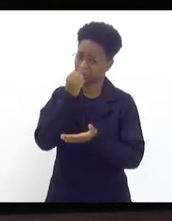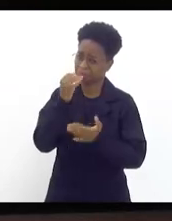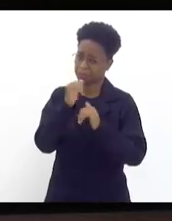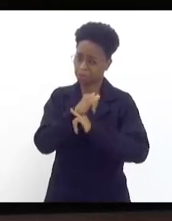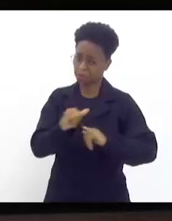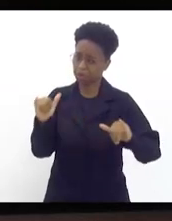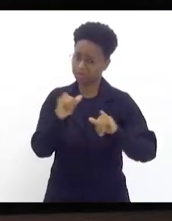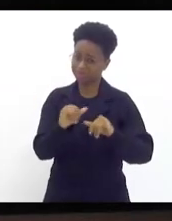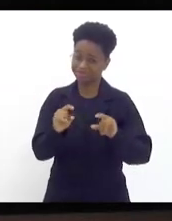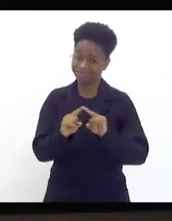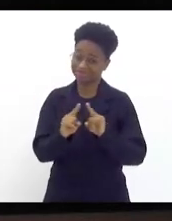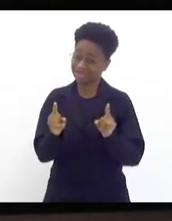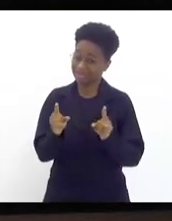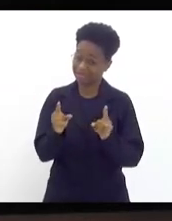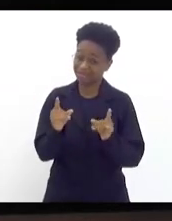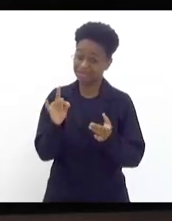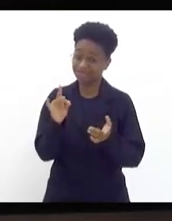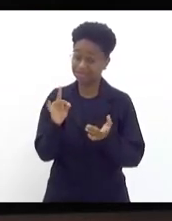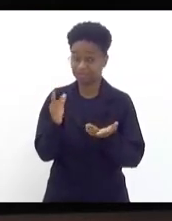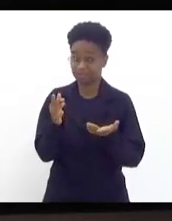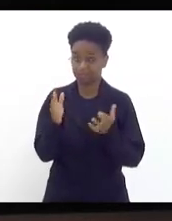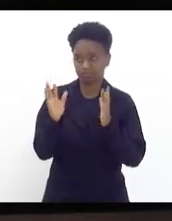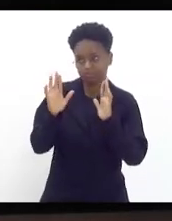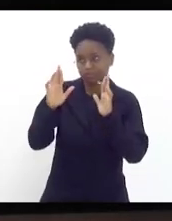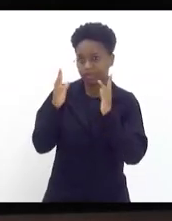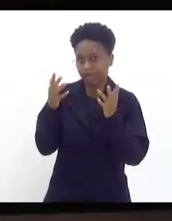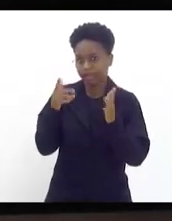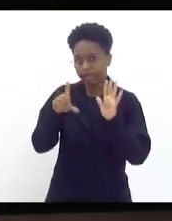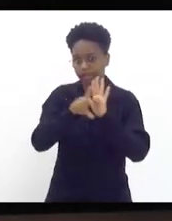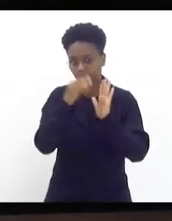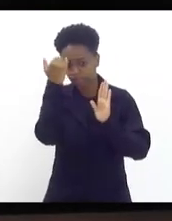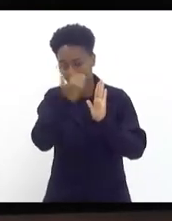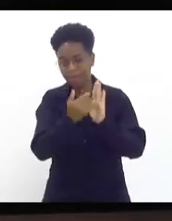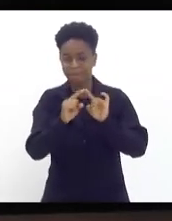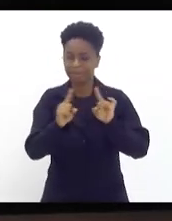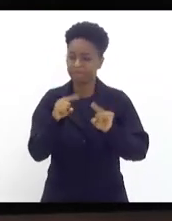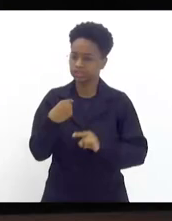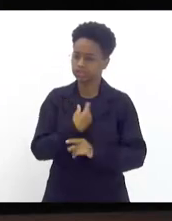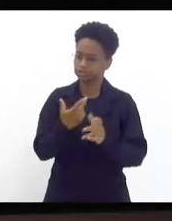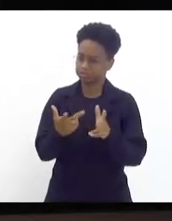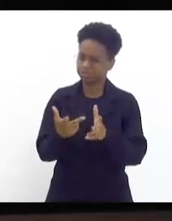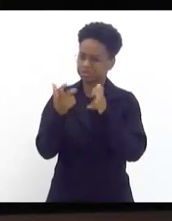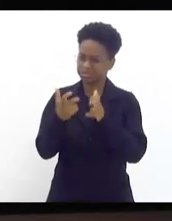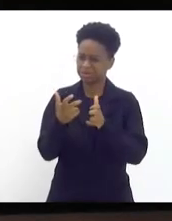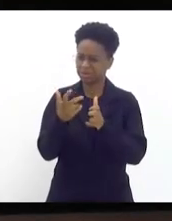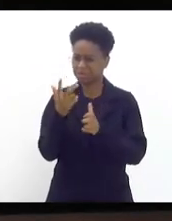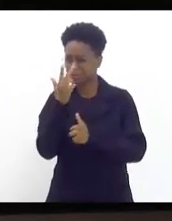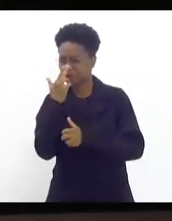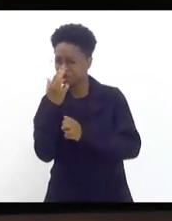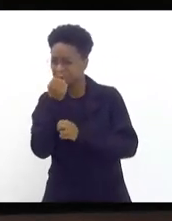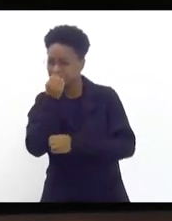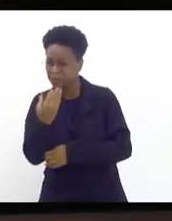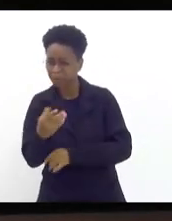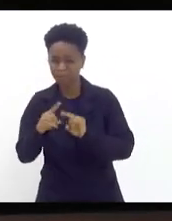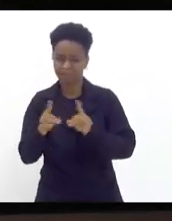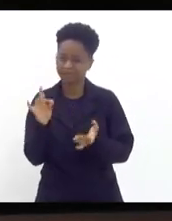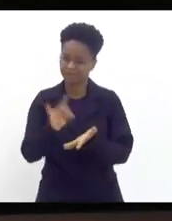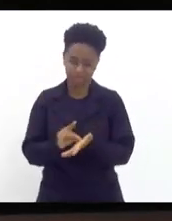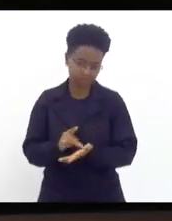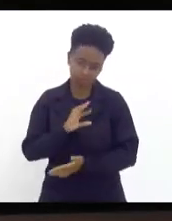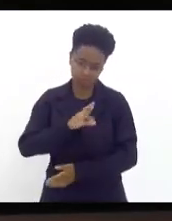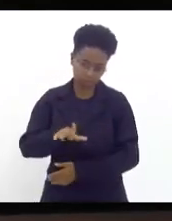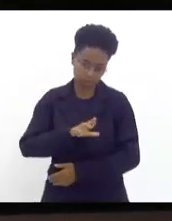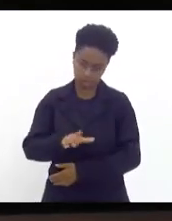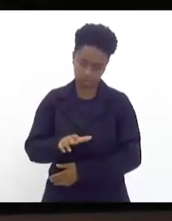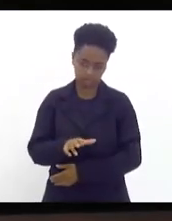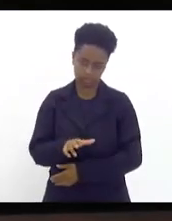enfim a lei sendo cumprida e a gente viu que o que parecia ser algo bom estava longe de ser bom para